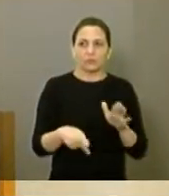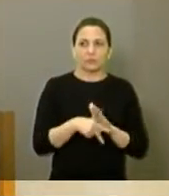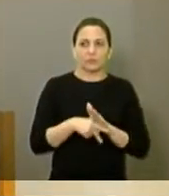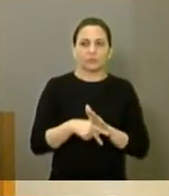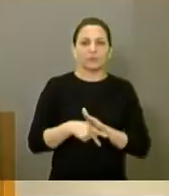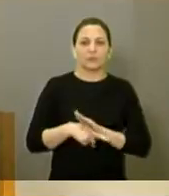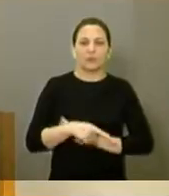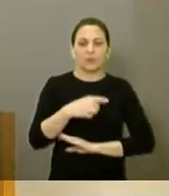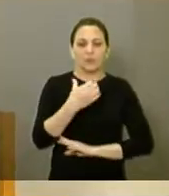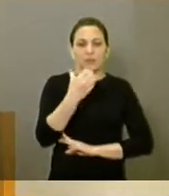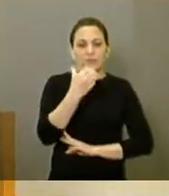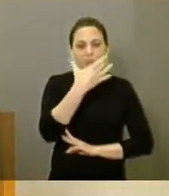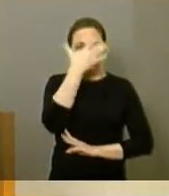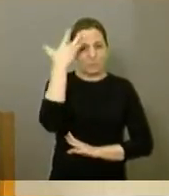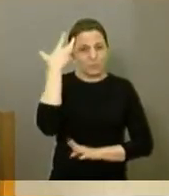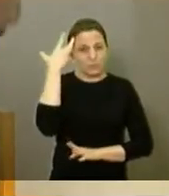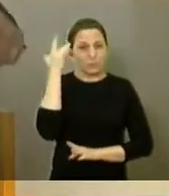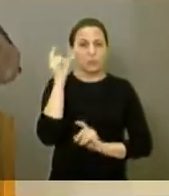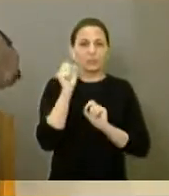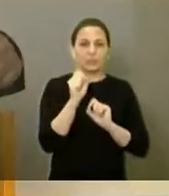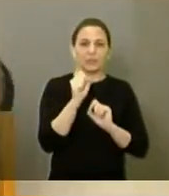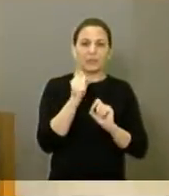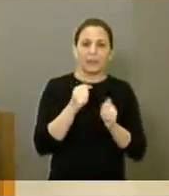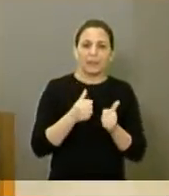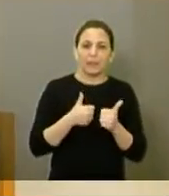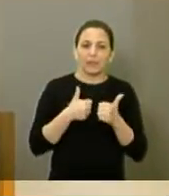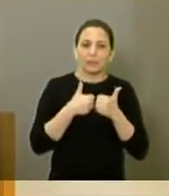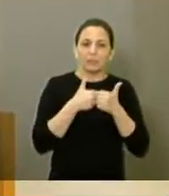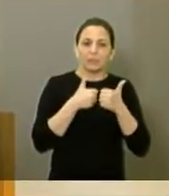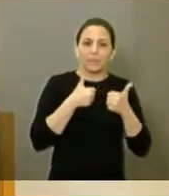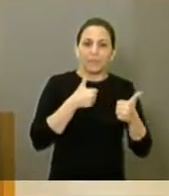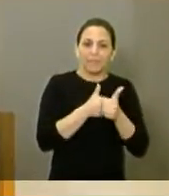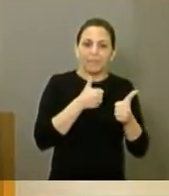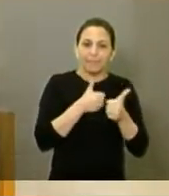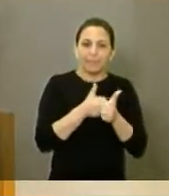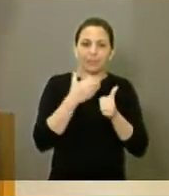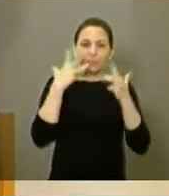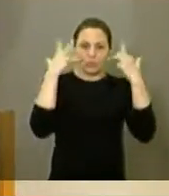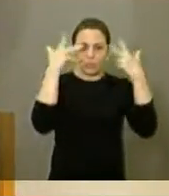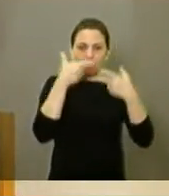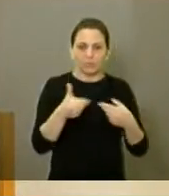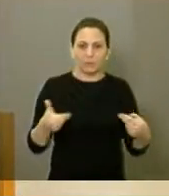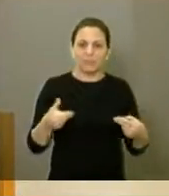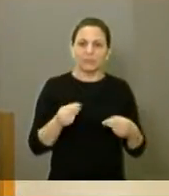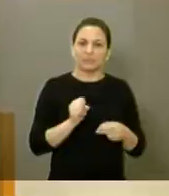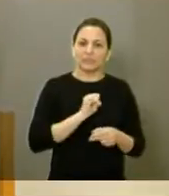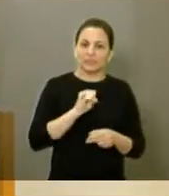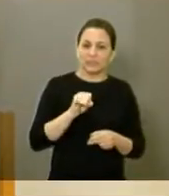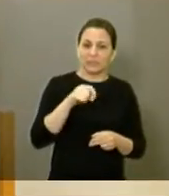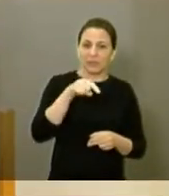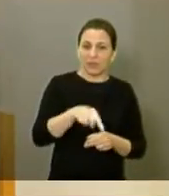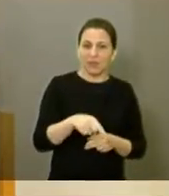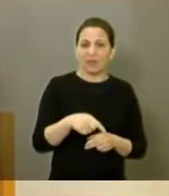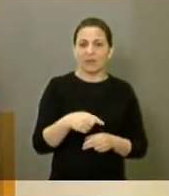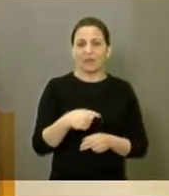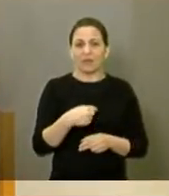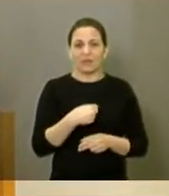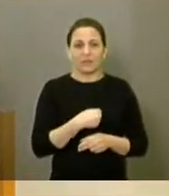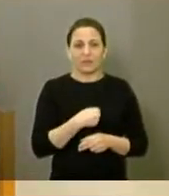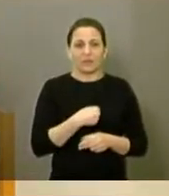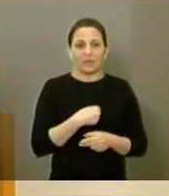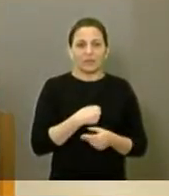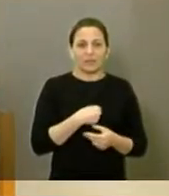meia dúzia de pessoas que estavam ao redor desse animal falou se eu for levá la ao serem sangrado também